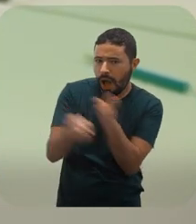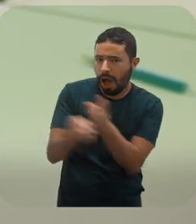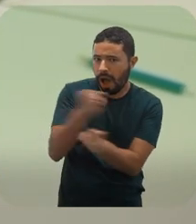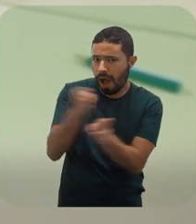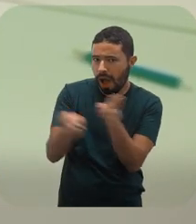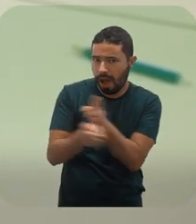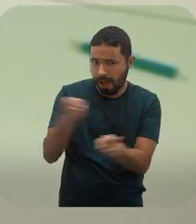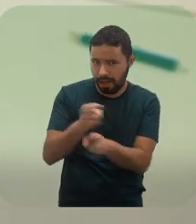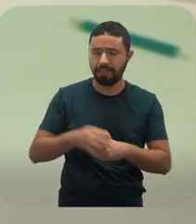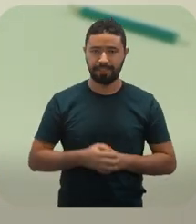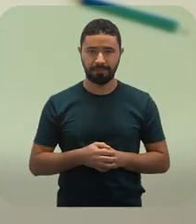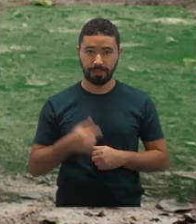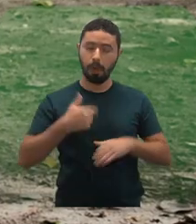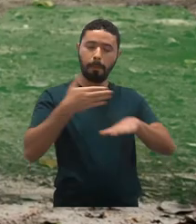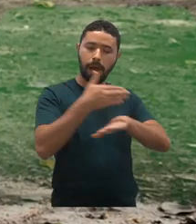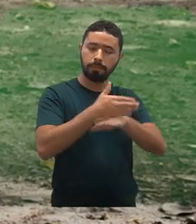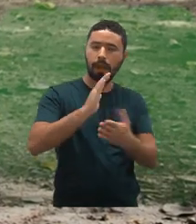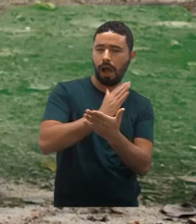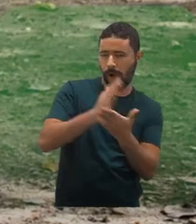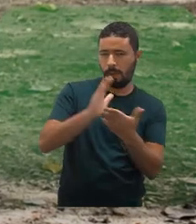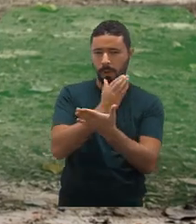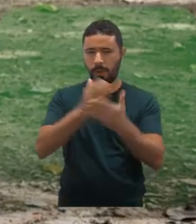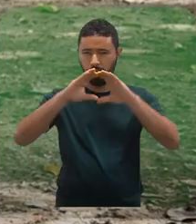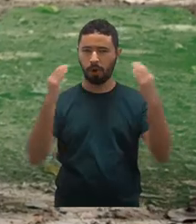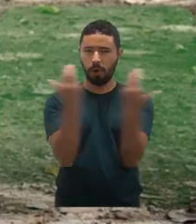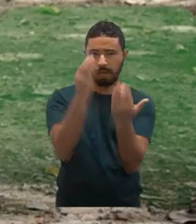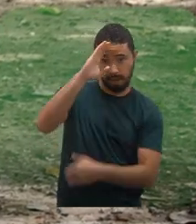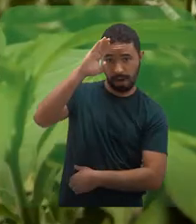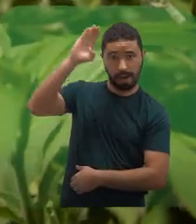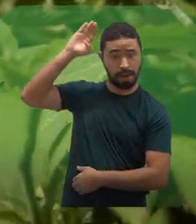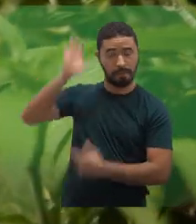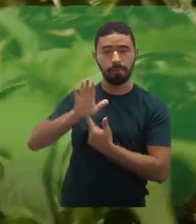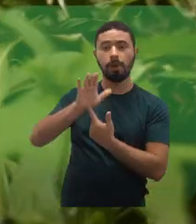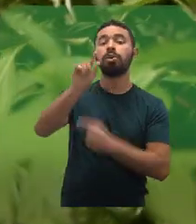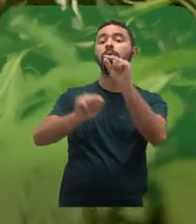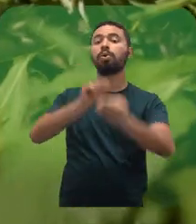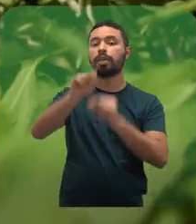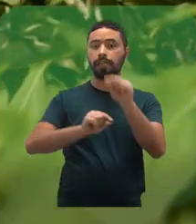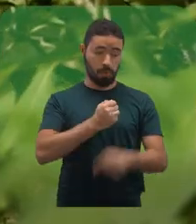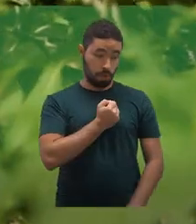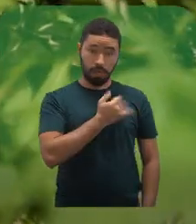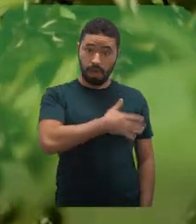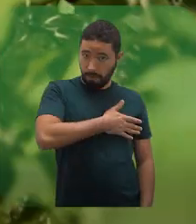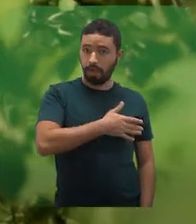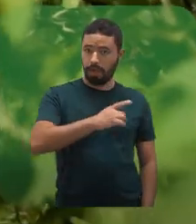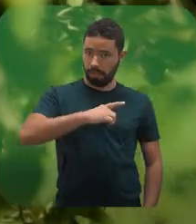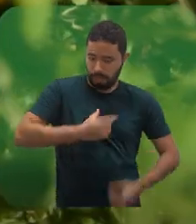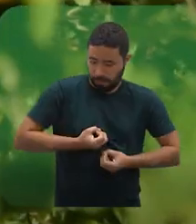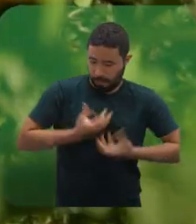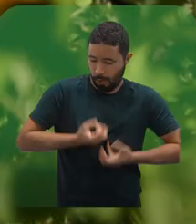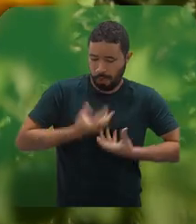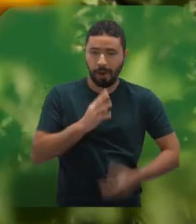para o cotidiano dos meninos. E a gente começa a fazer a interligação das coisas. Participei de alguns congressos